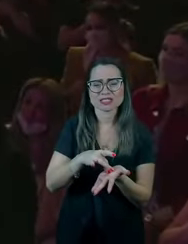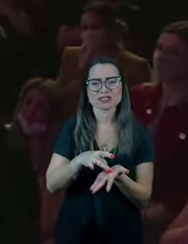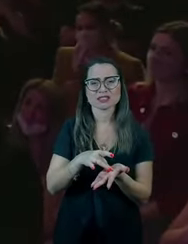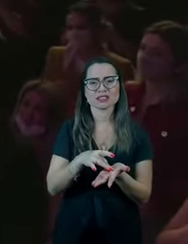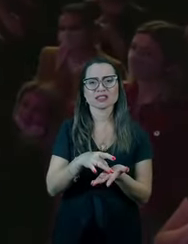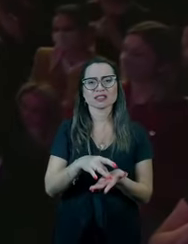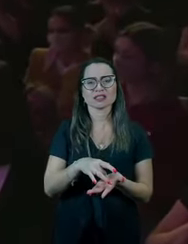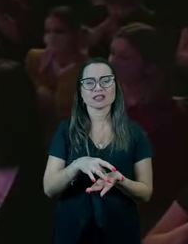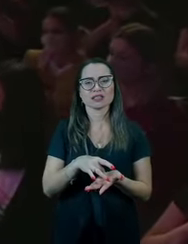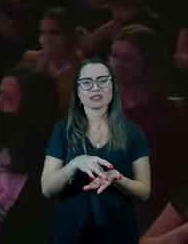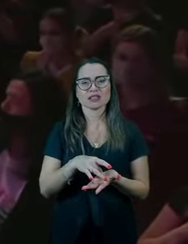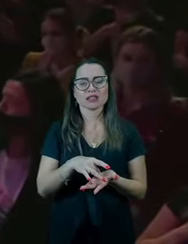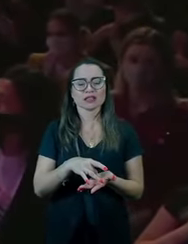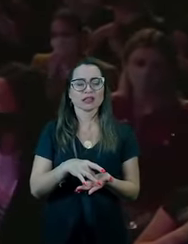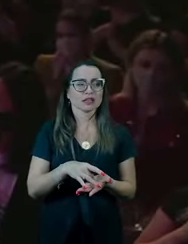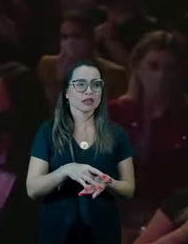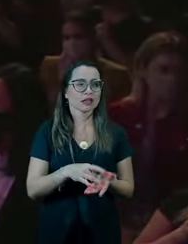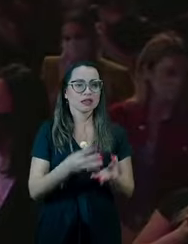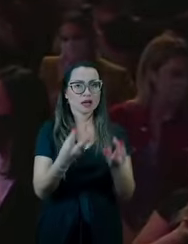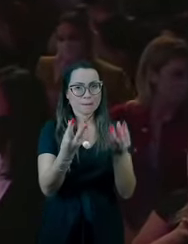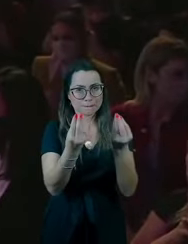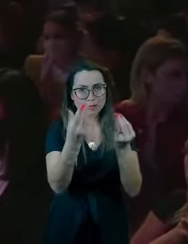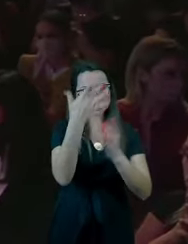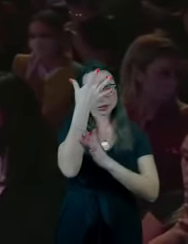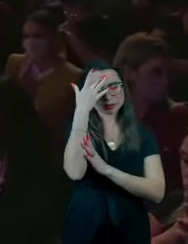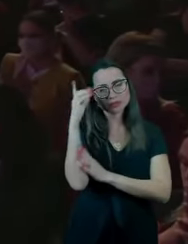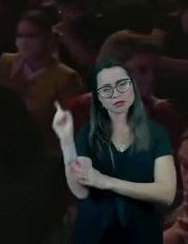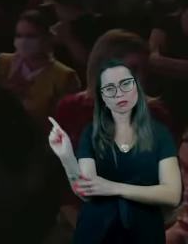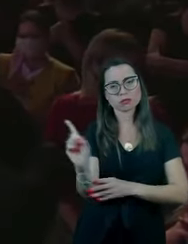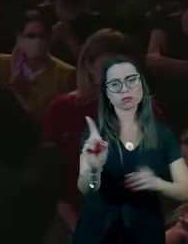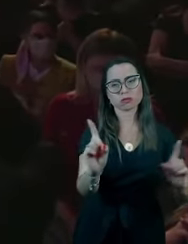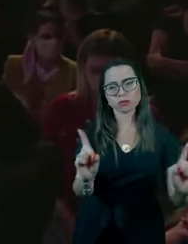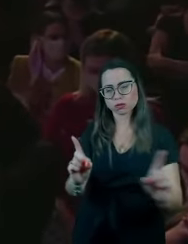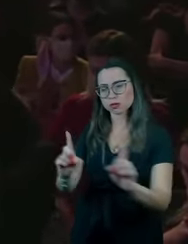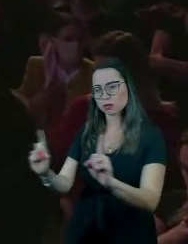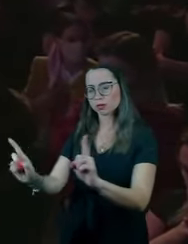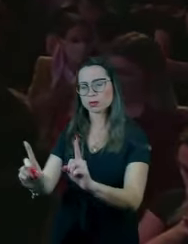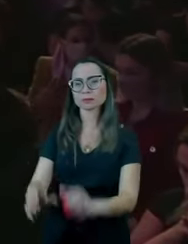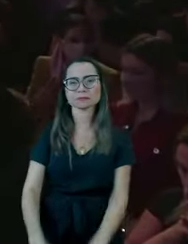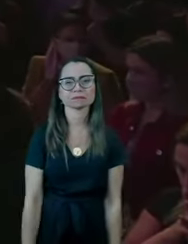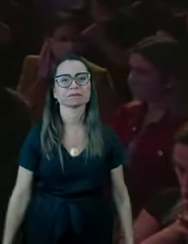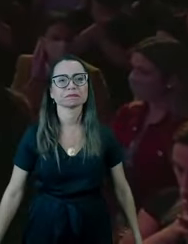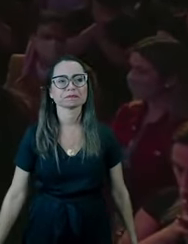Isso. Muitas pessoas, meu Deus.